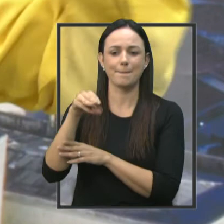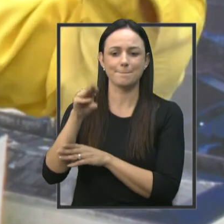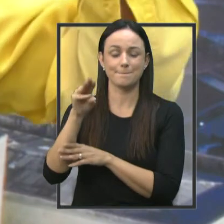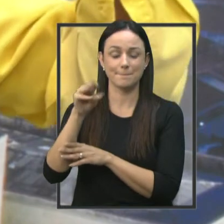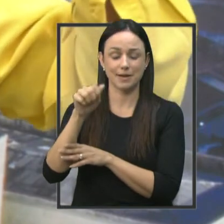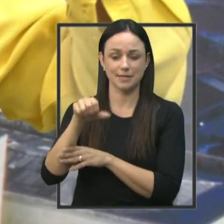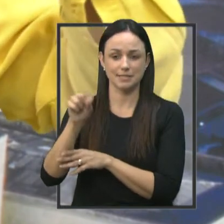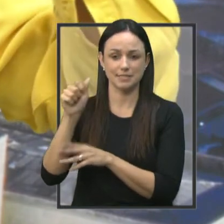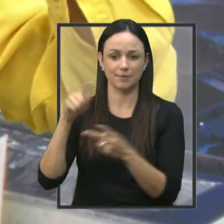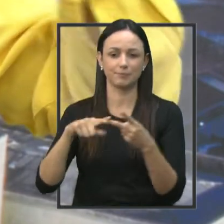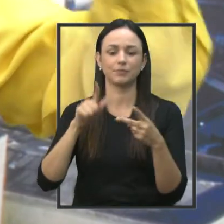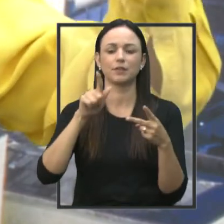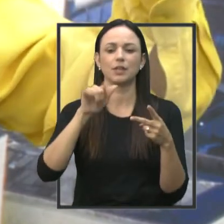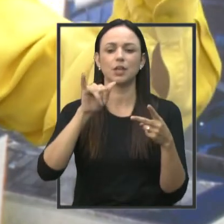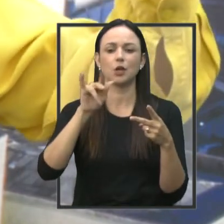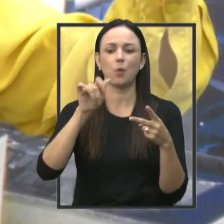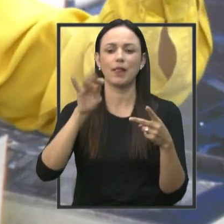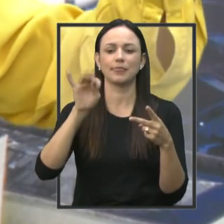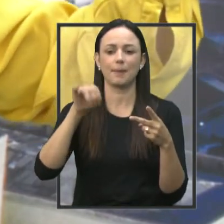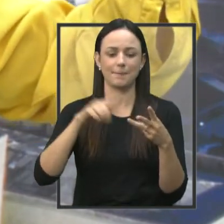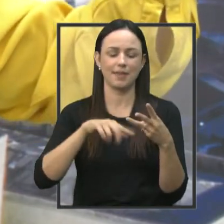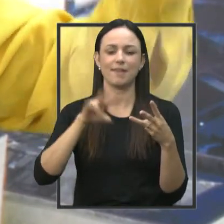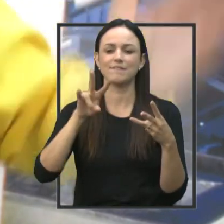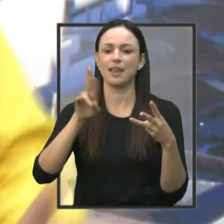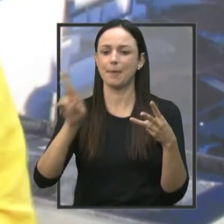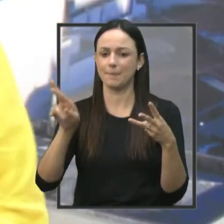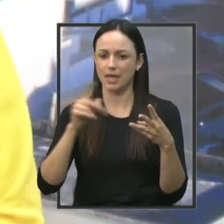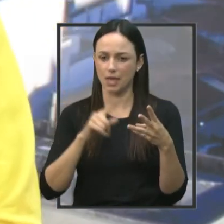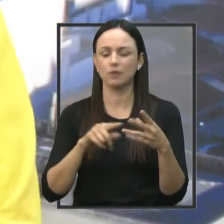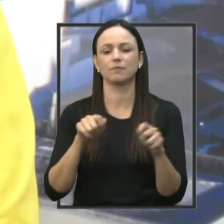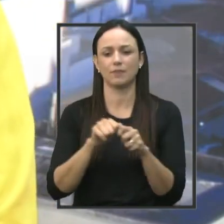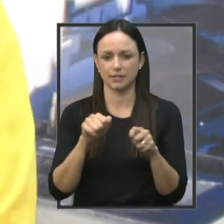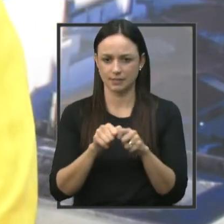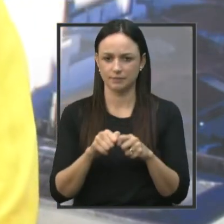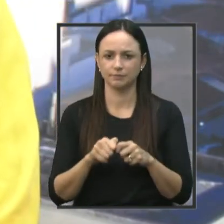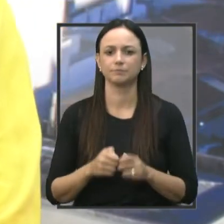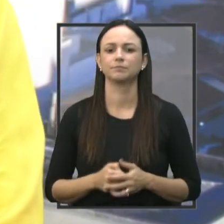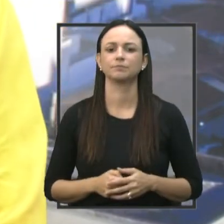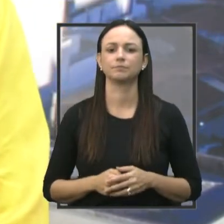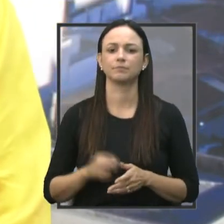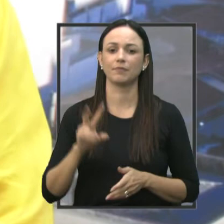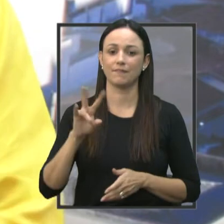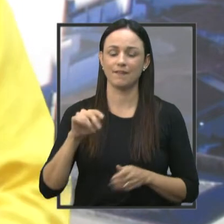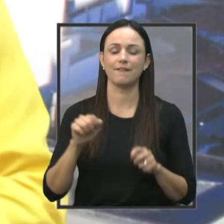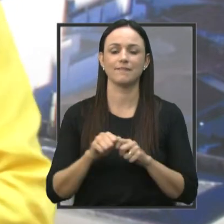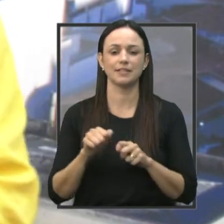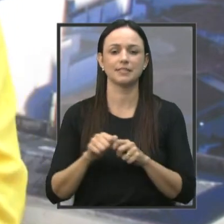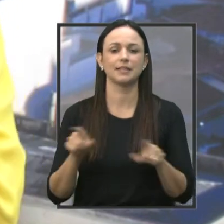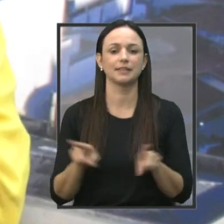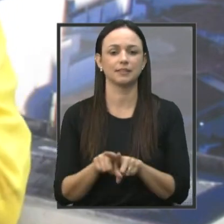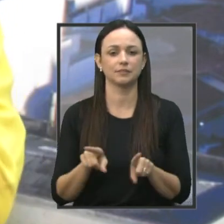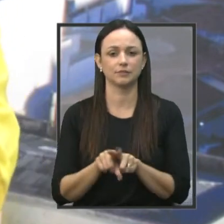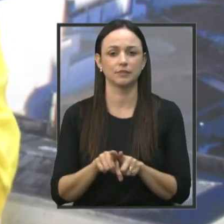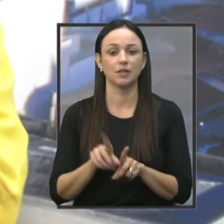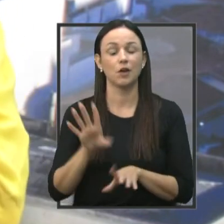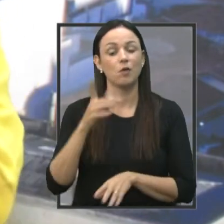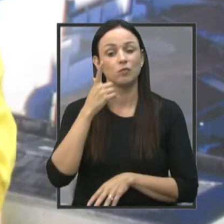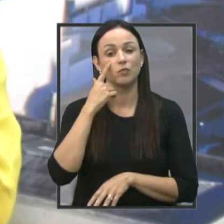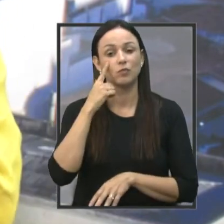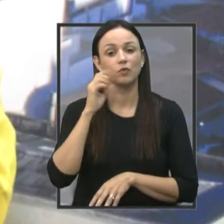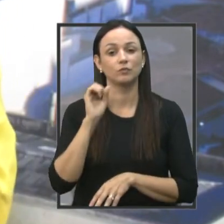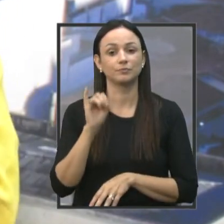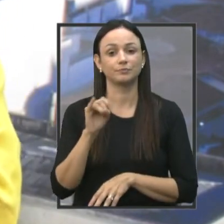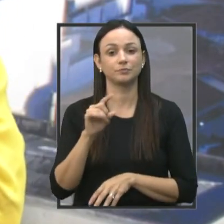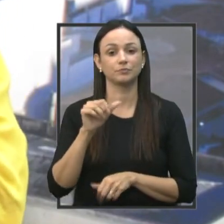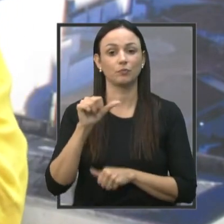agora Iguatemi, Vila Ribeiro, entendeu? Vai ser feito também, vamos ver se a mudança